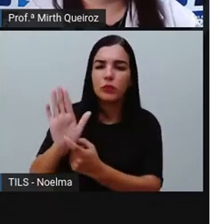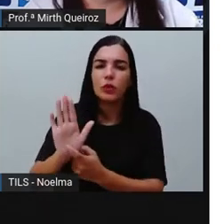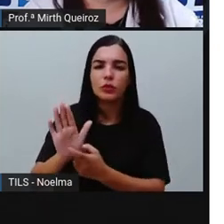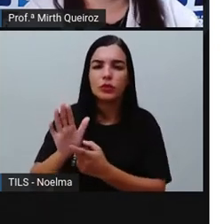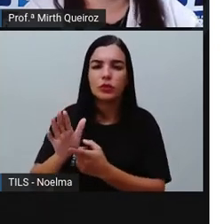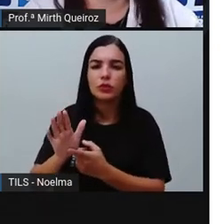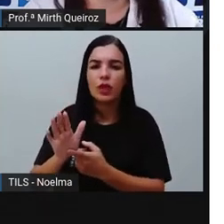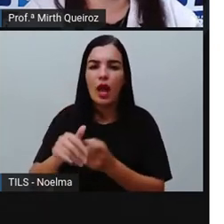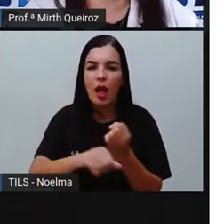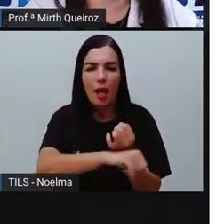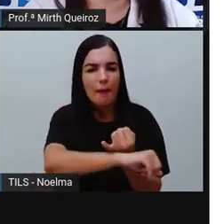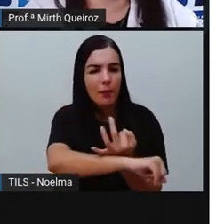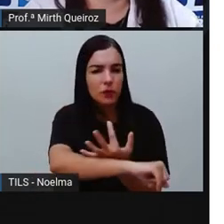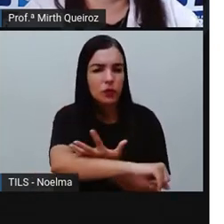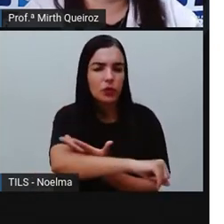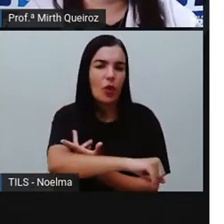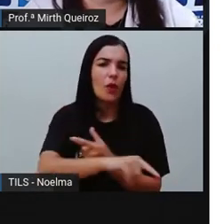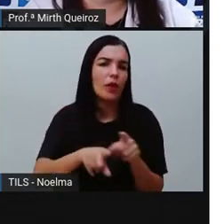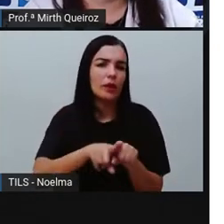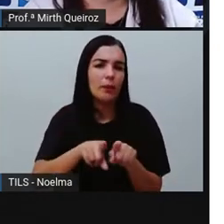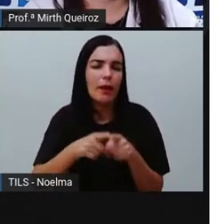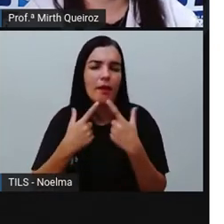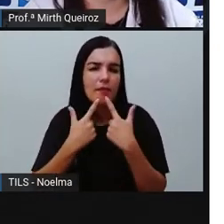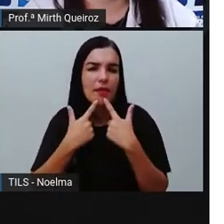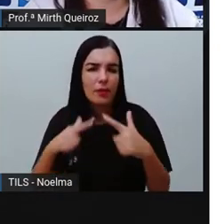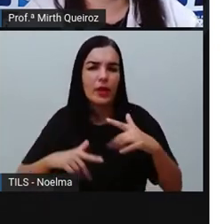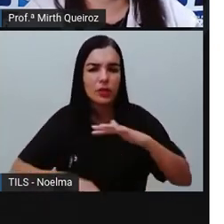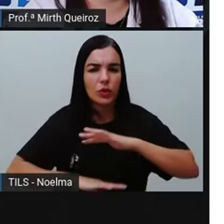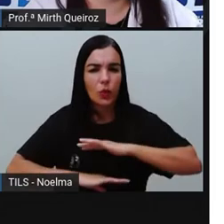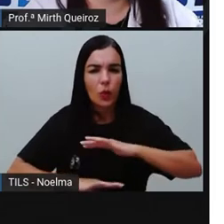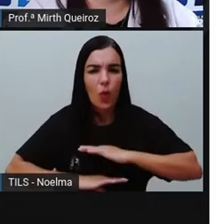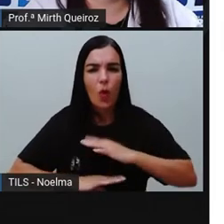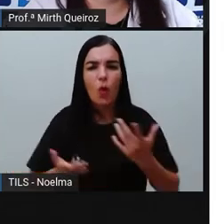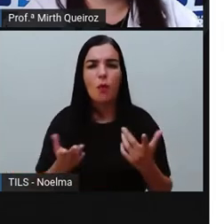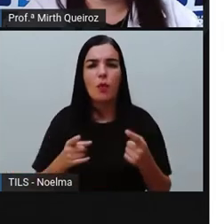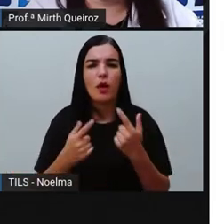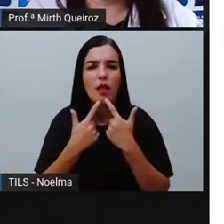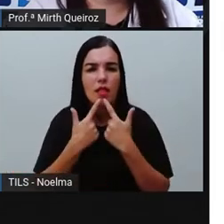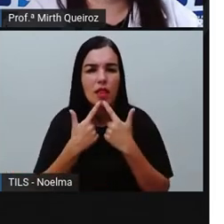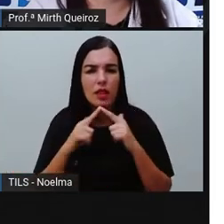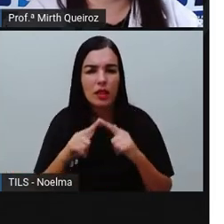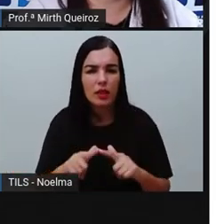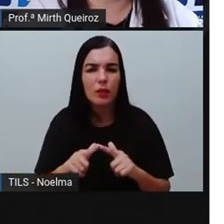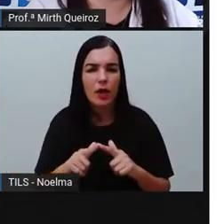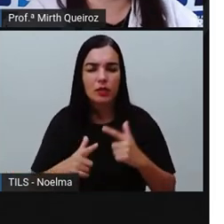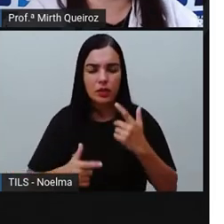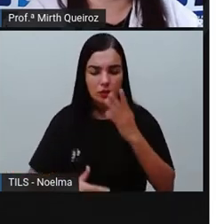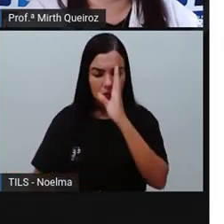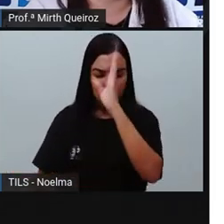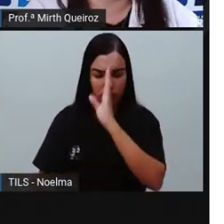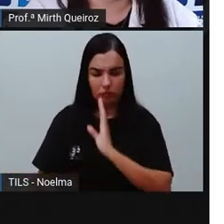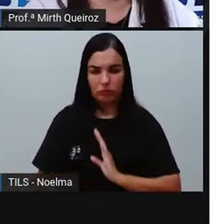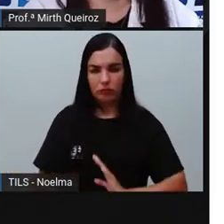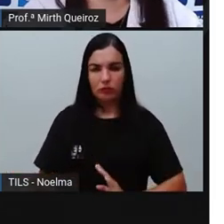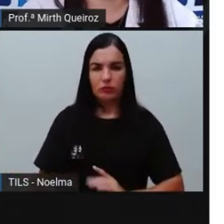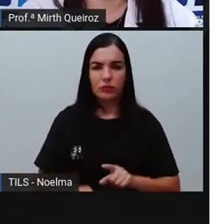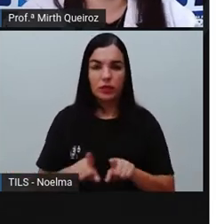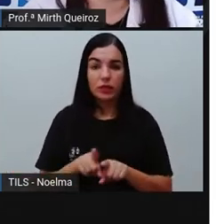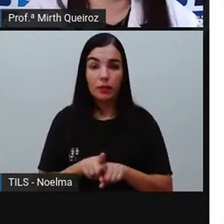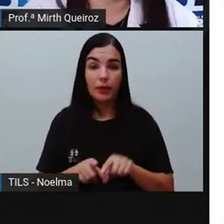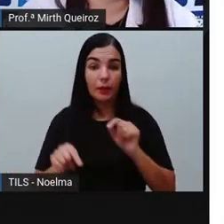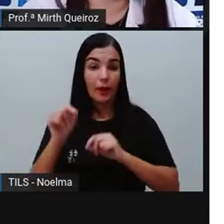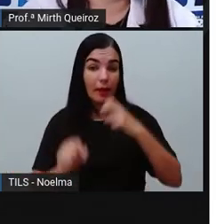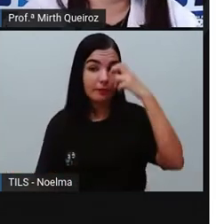corporal, auxiliam na linguagem corporal e desenvolvem a capacidade afetiva e intelectual. E que tipo